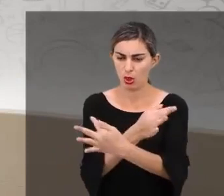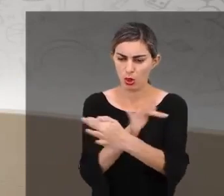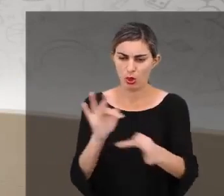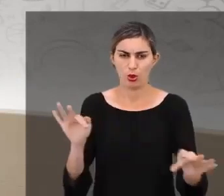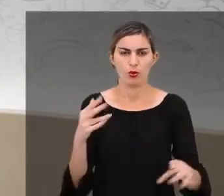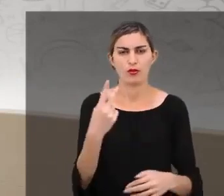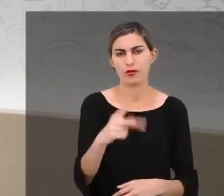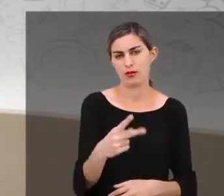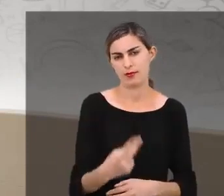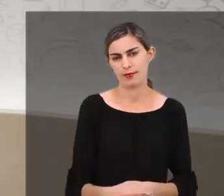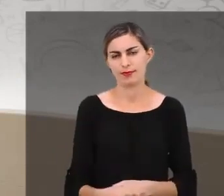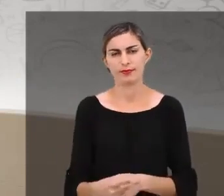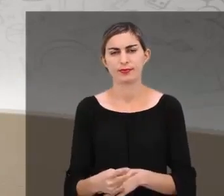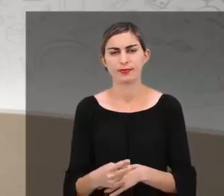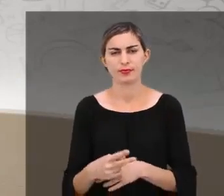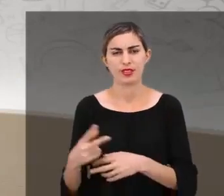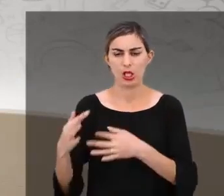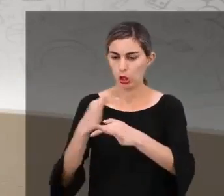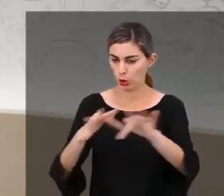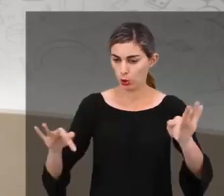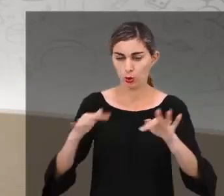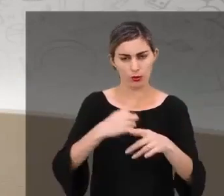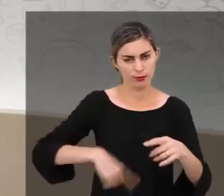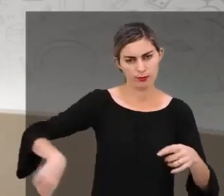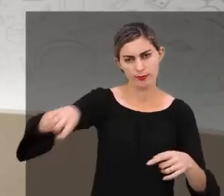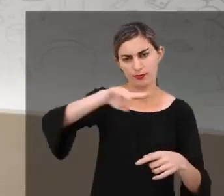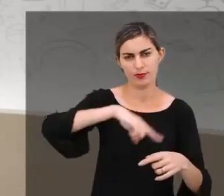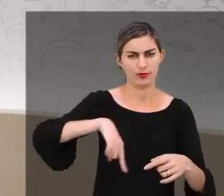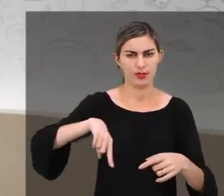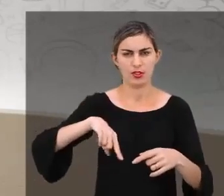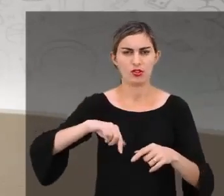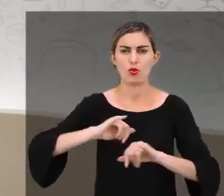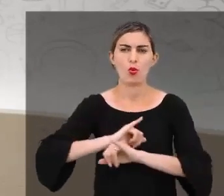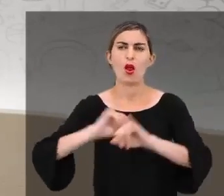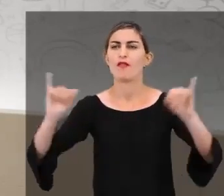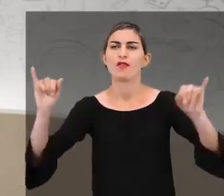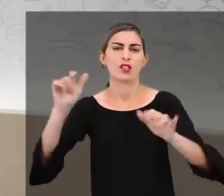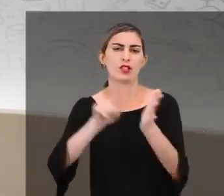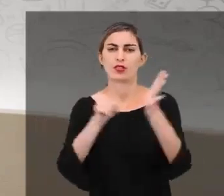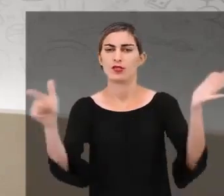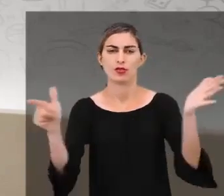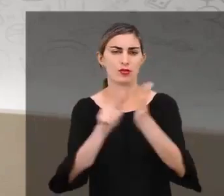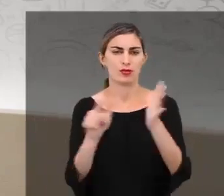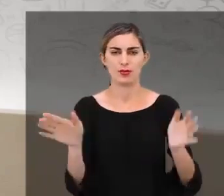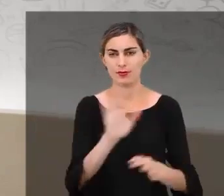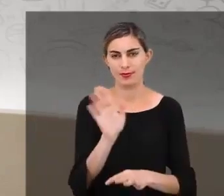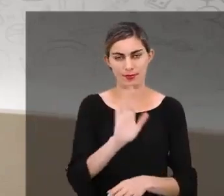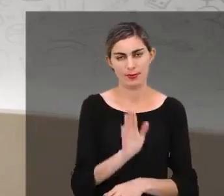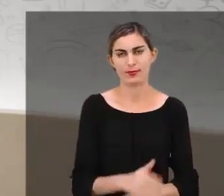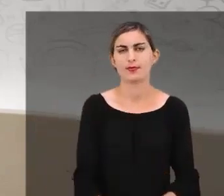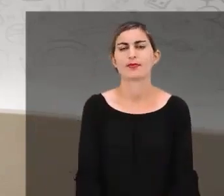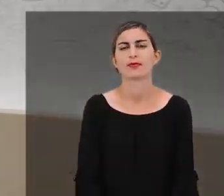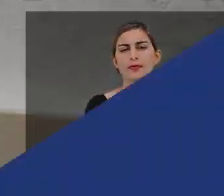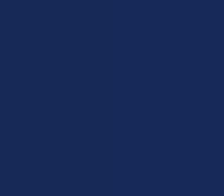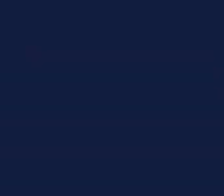seu mal. A dor da gente não sai no jornal. Até breve.